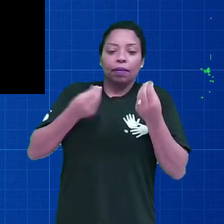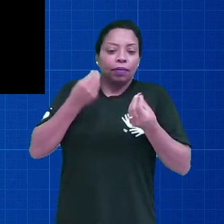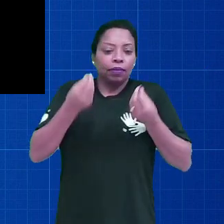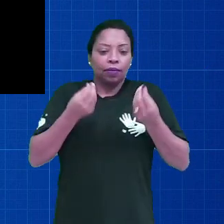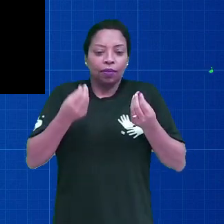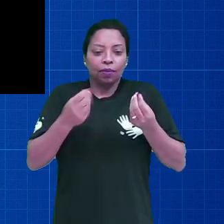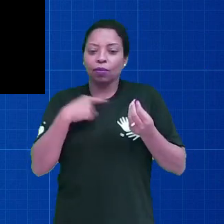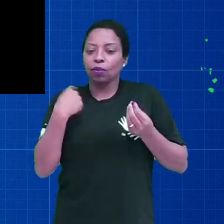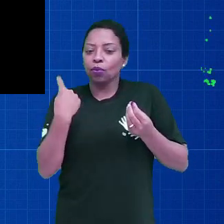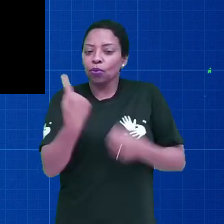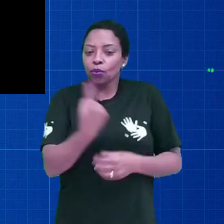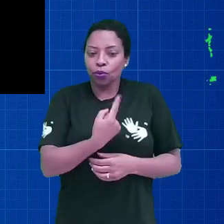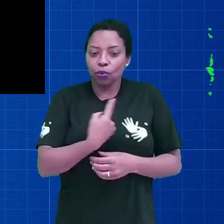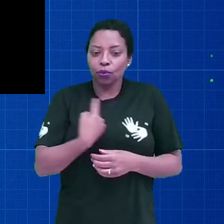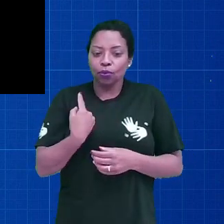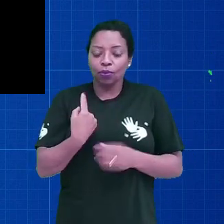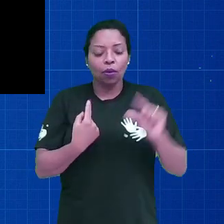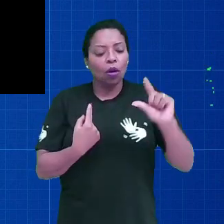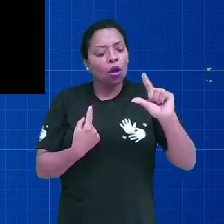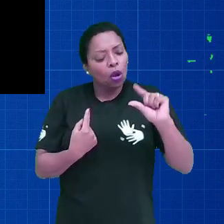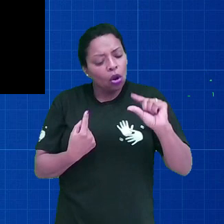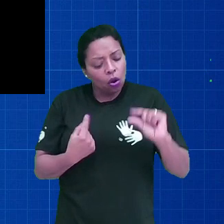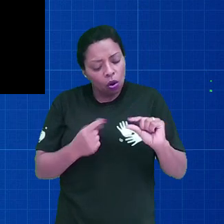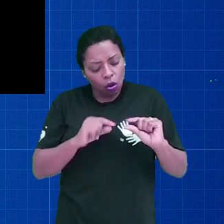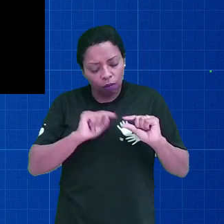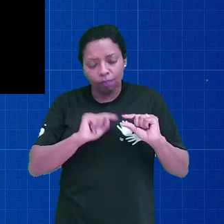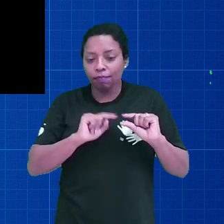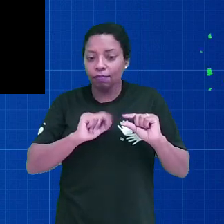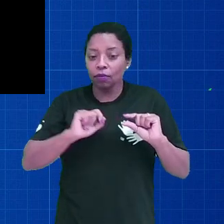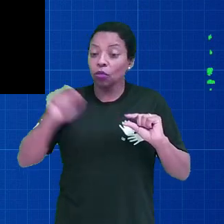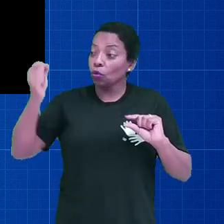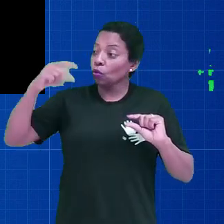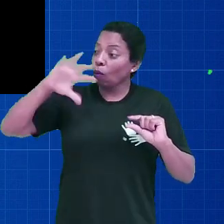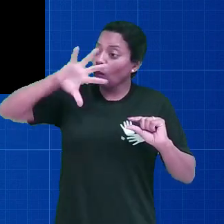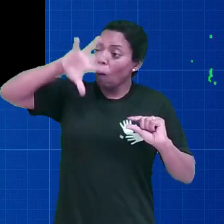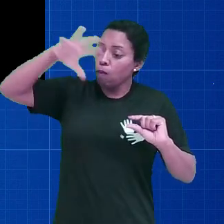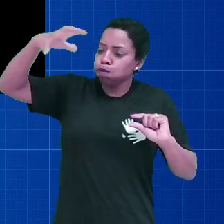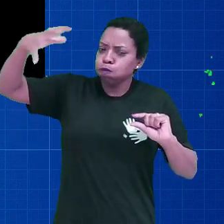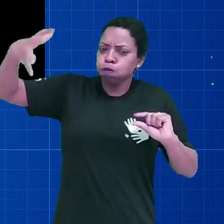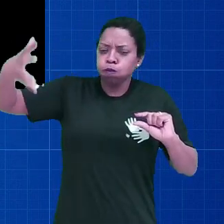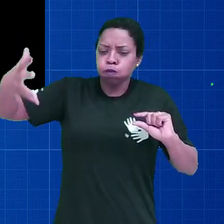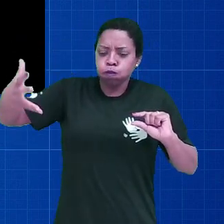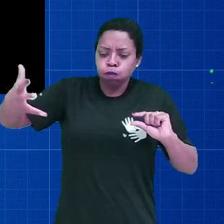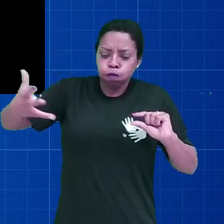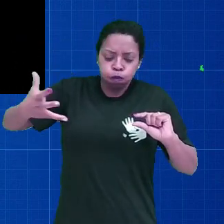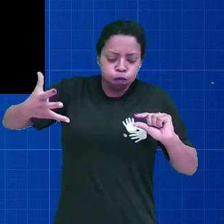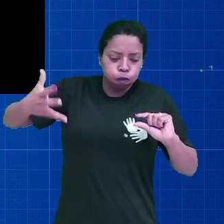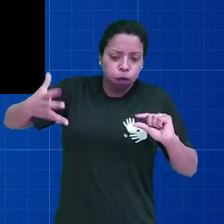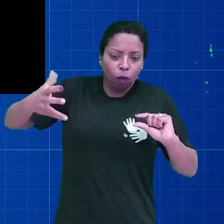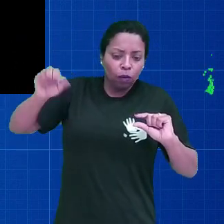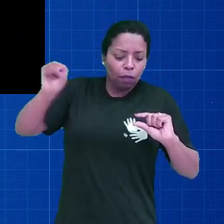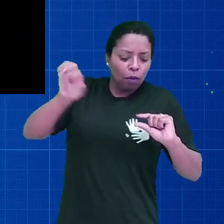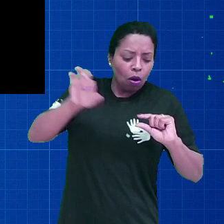a gente é pequeno, né, diante, tá, do Sol, por exemplo.